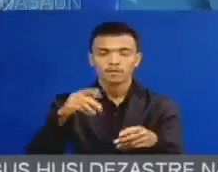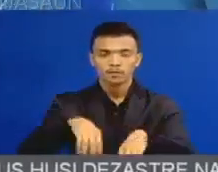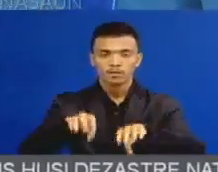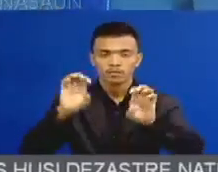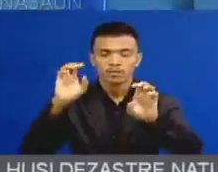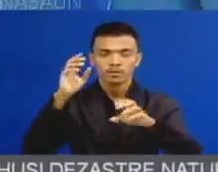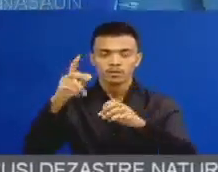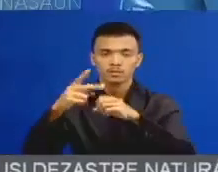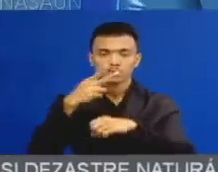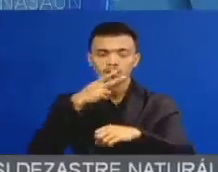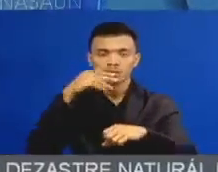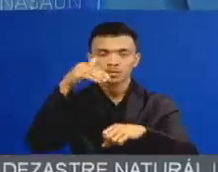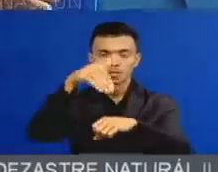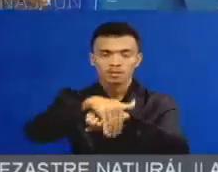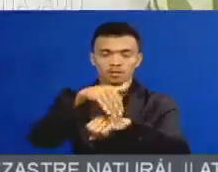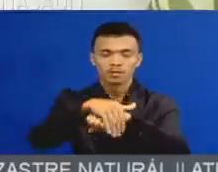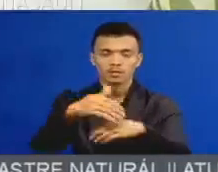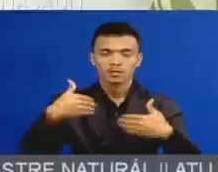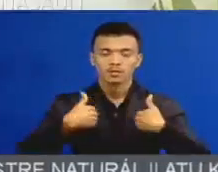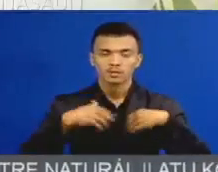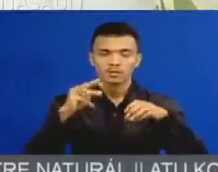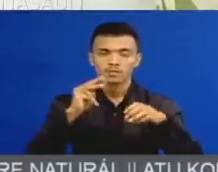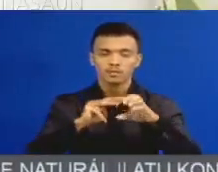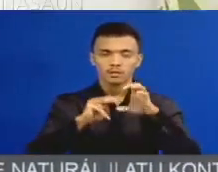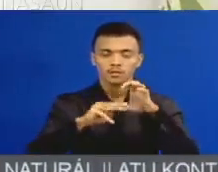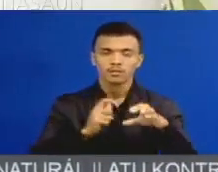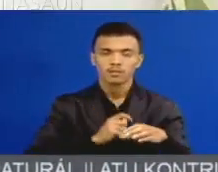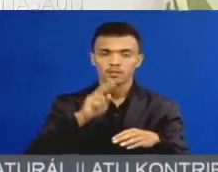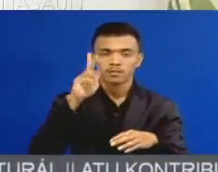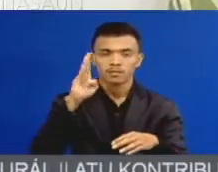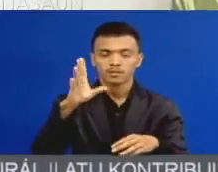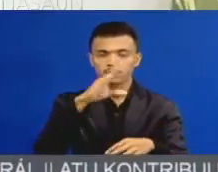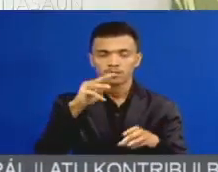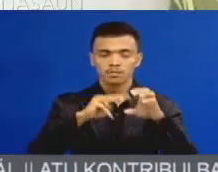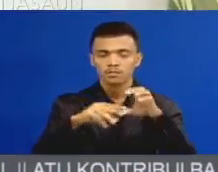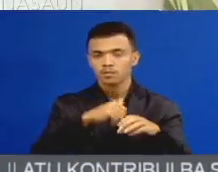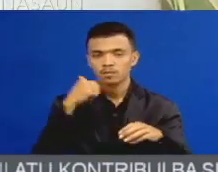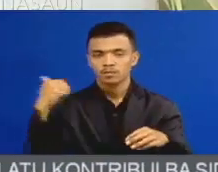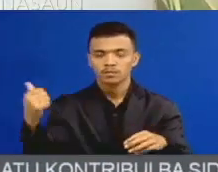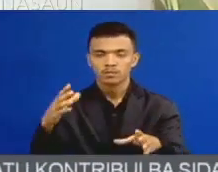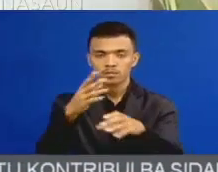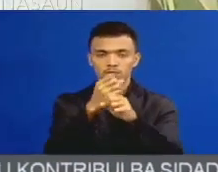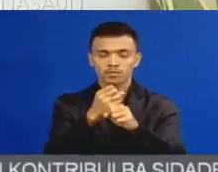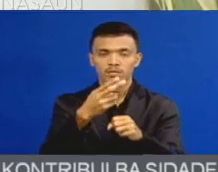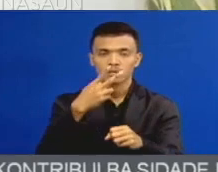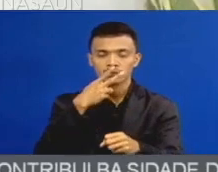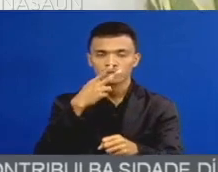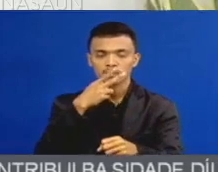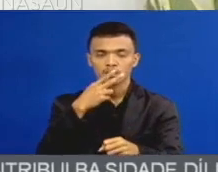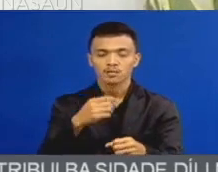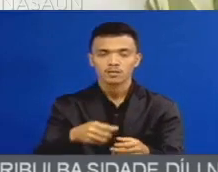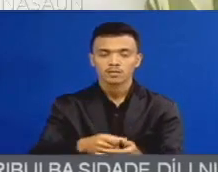mercado Taibesi no mercado selo. E a mercado Taibesi, de mesma que está consegue fute cigarro